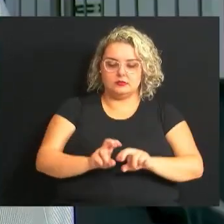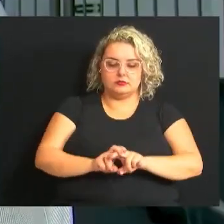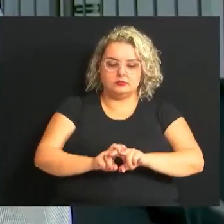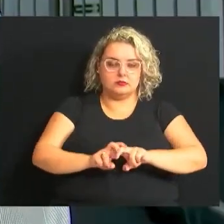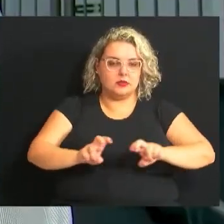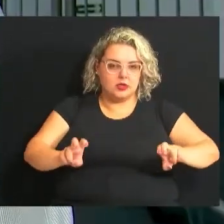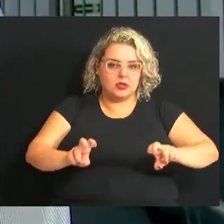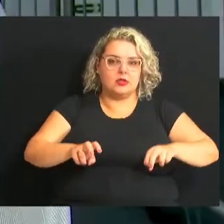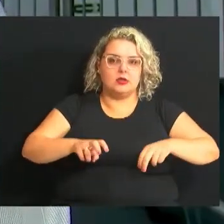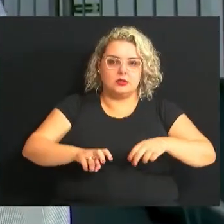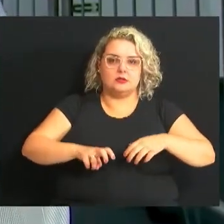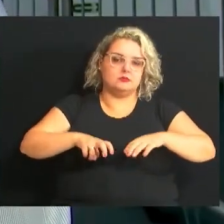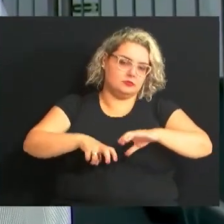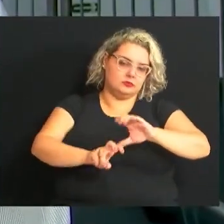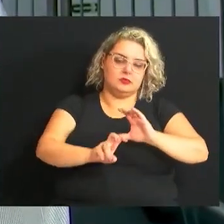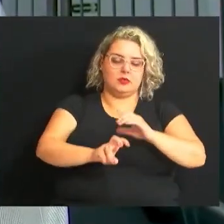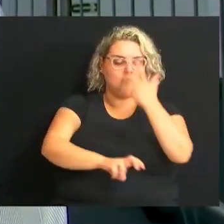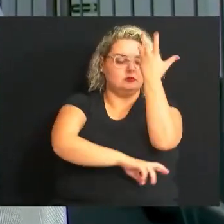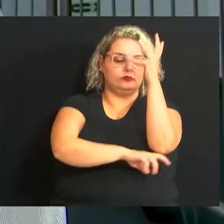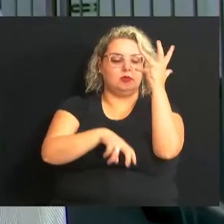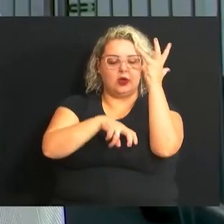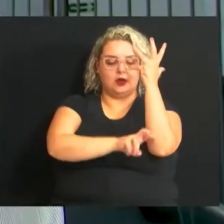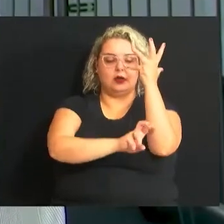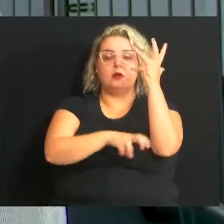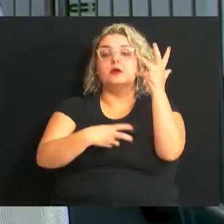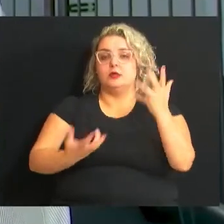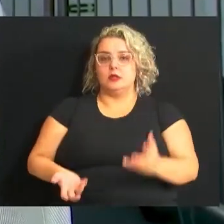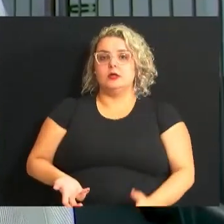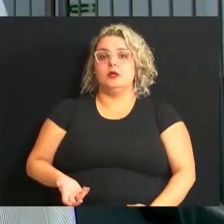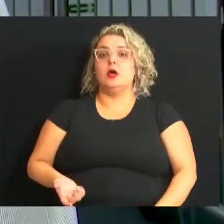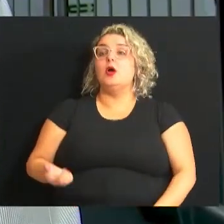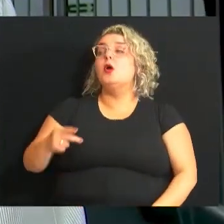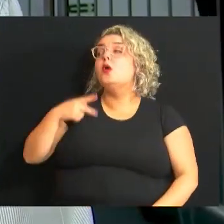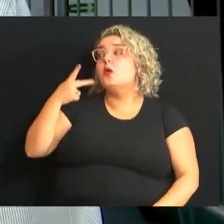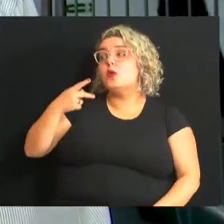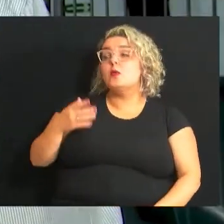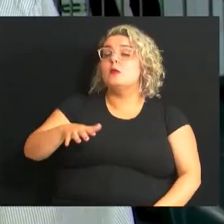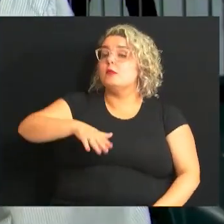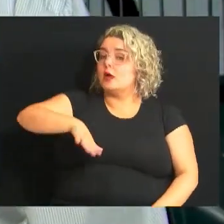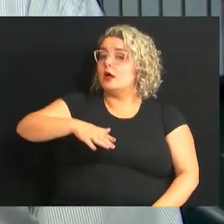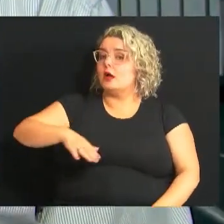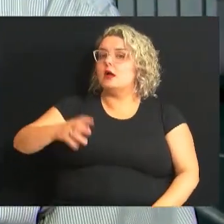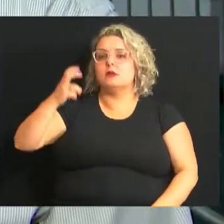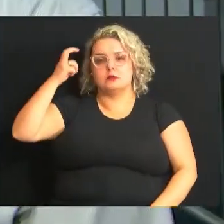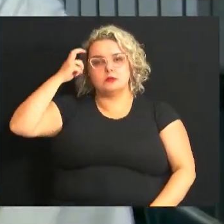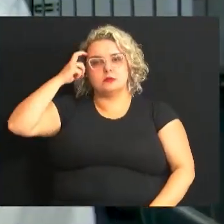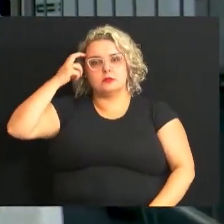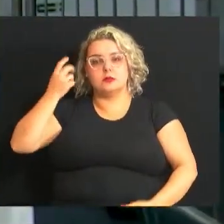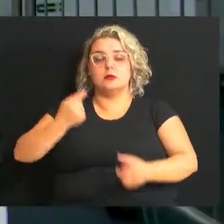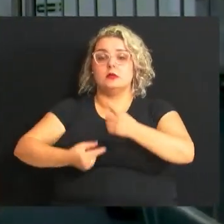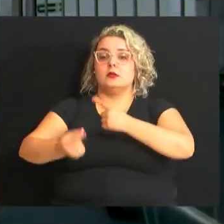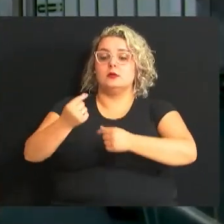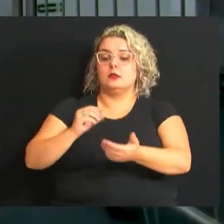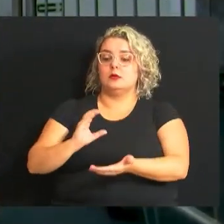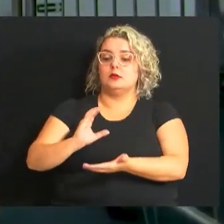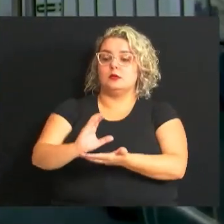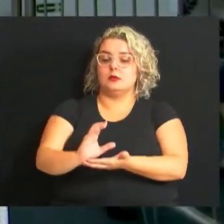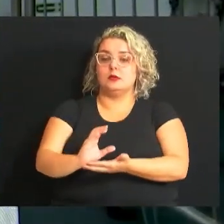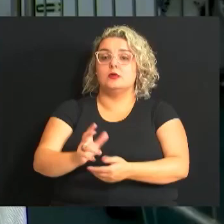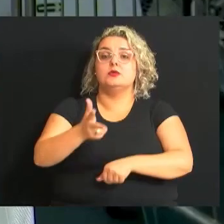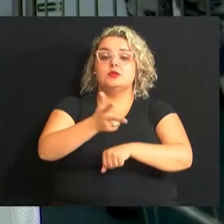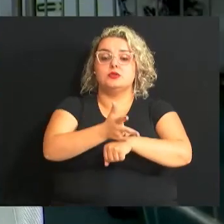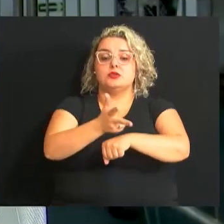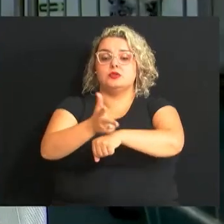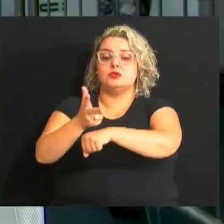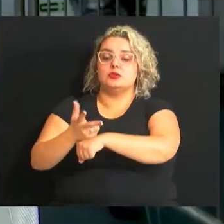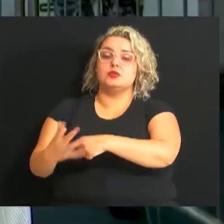Campinas. O parlamentar destinou verba para a área da cultura, em emendas que prevêem a instalação de câmeras de